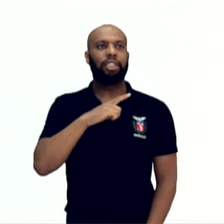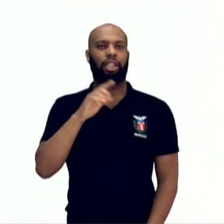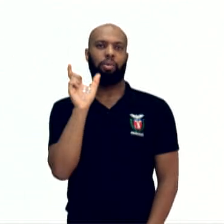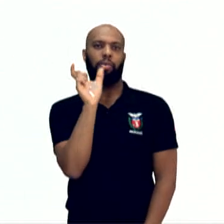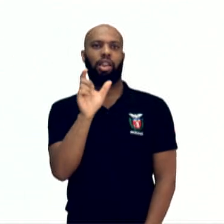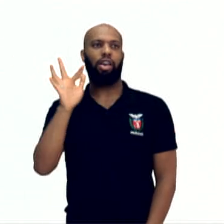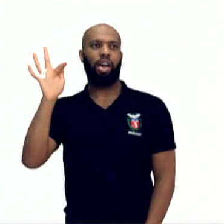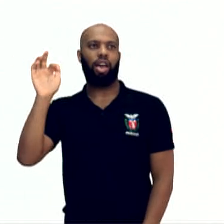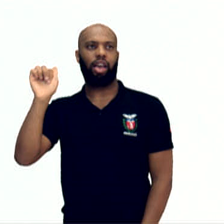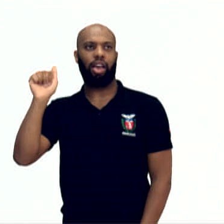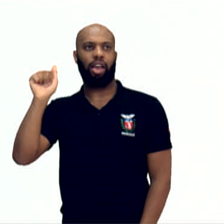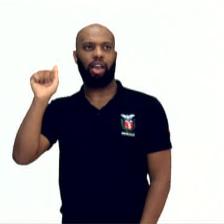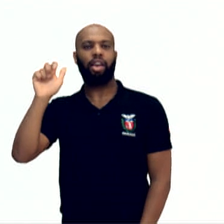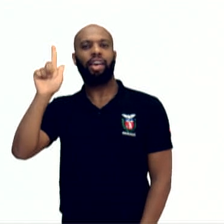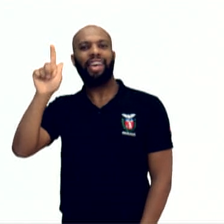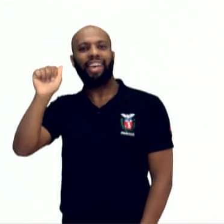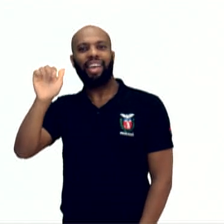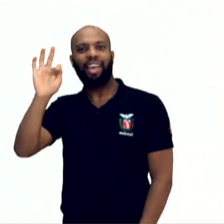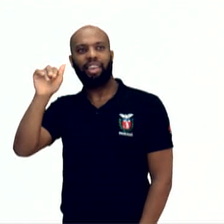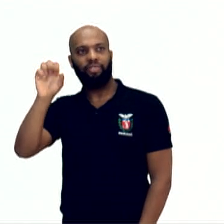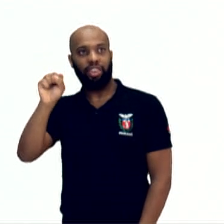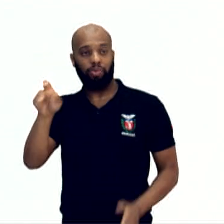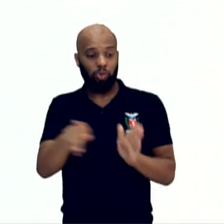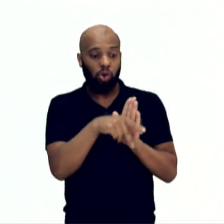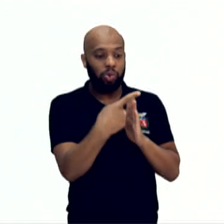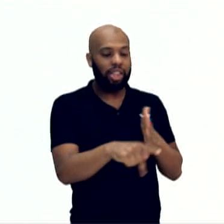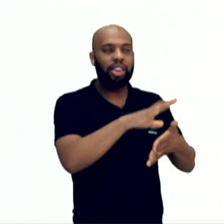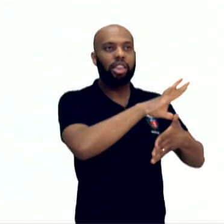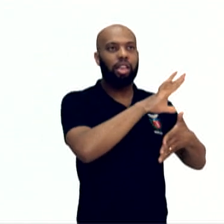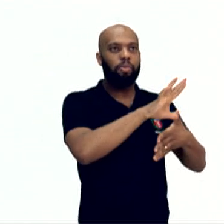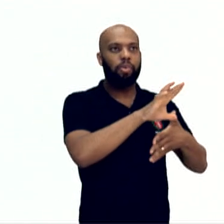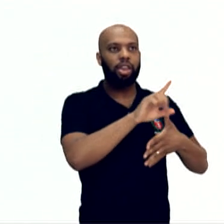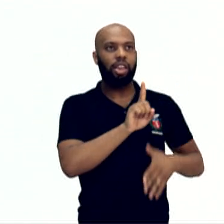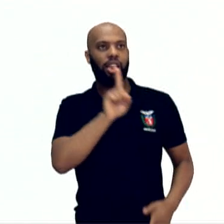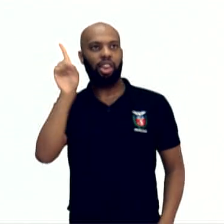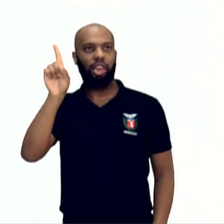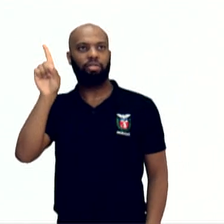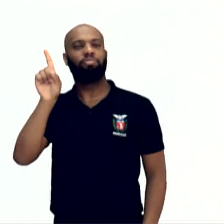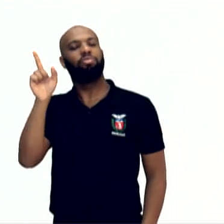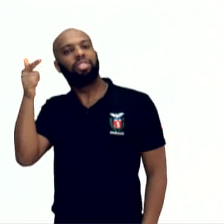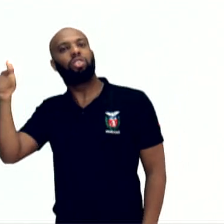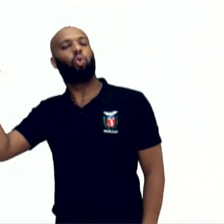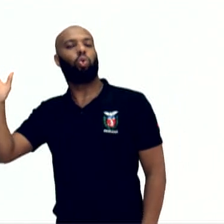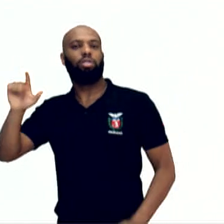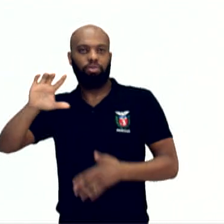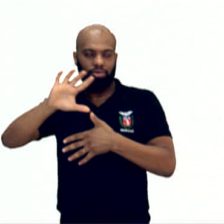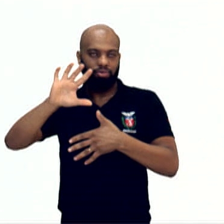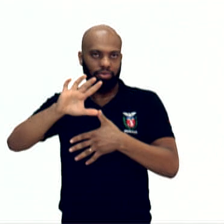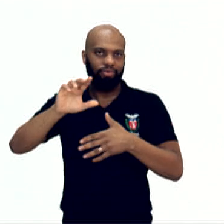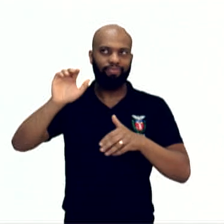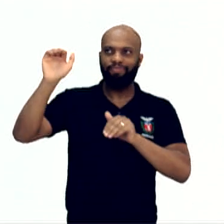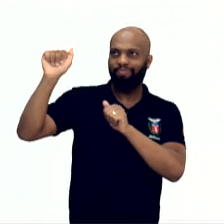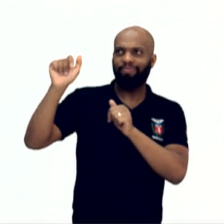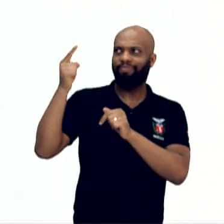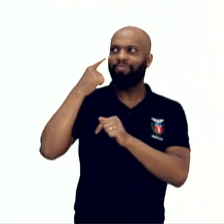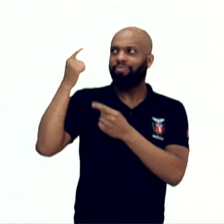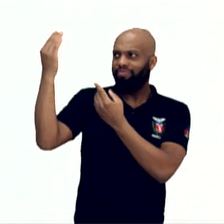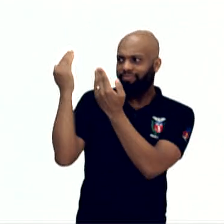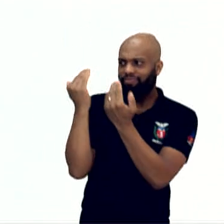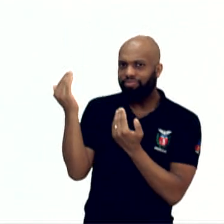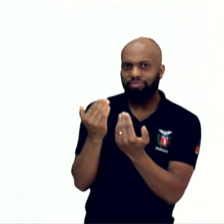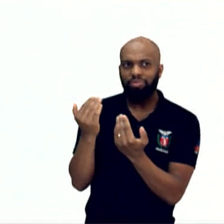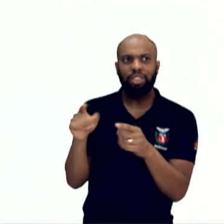América anteojos. Autobús na Espanha, uma possibilidade coletiva no contexto latino-americano. Outra, fresa,